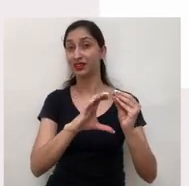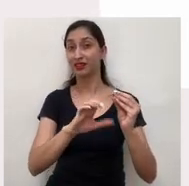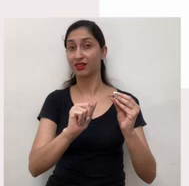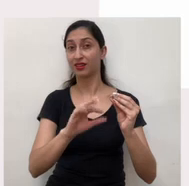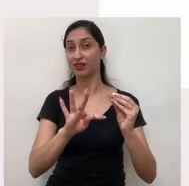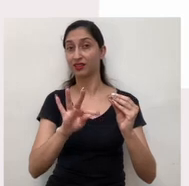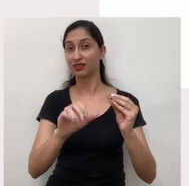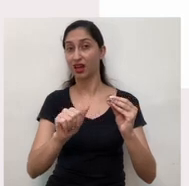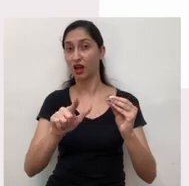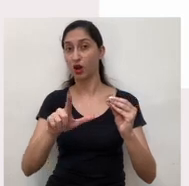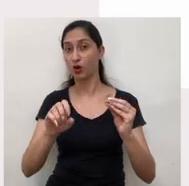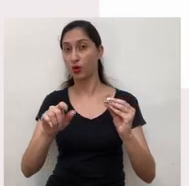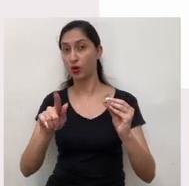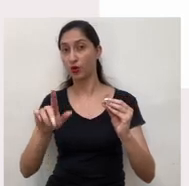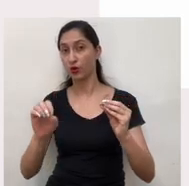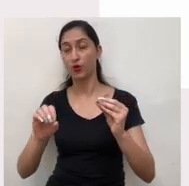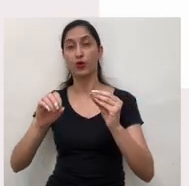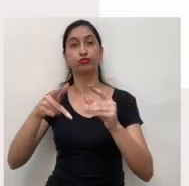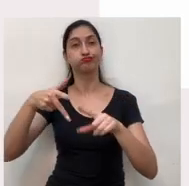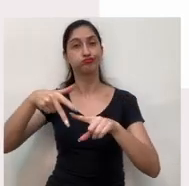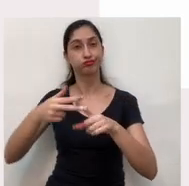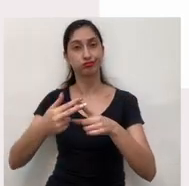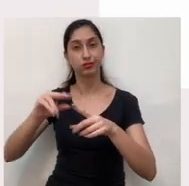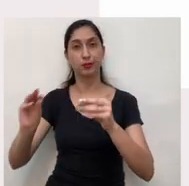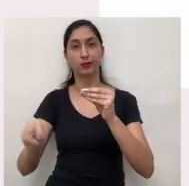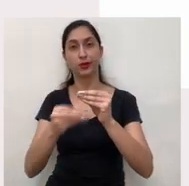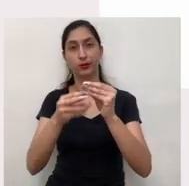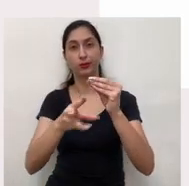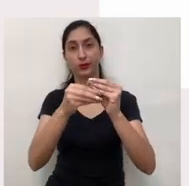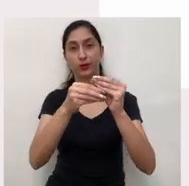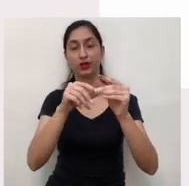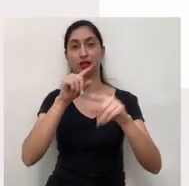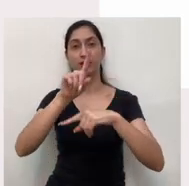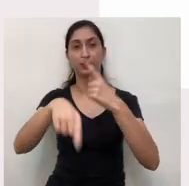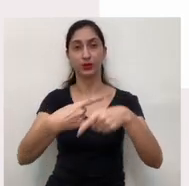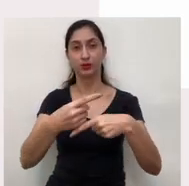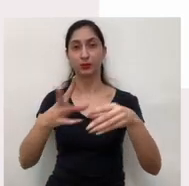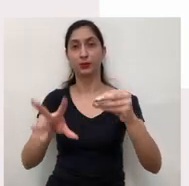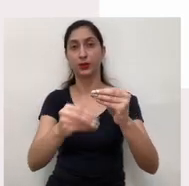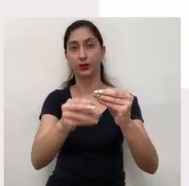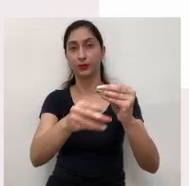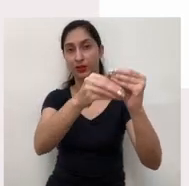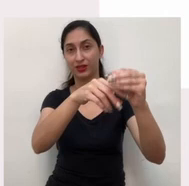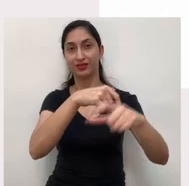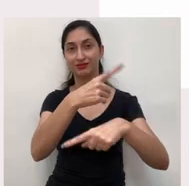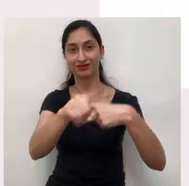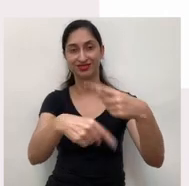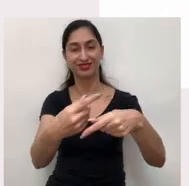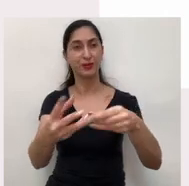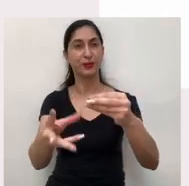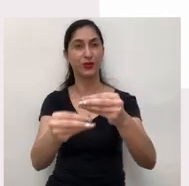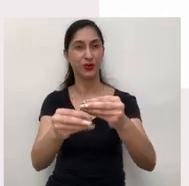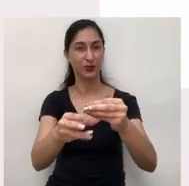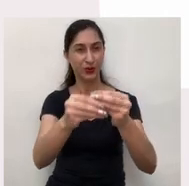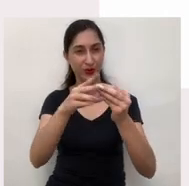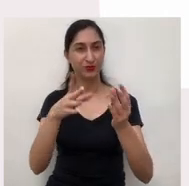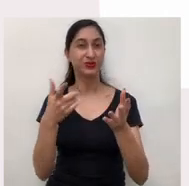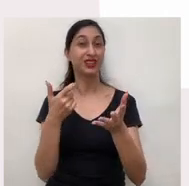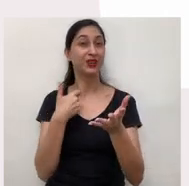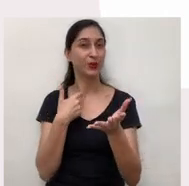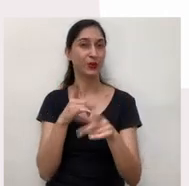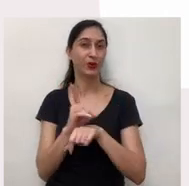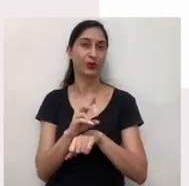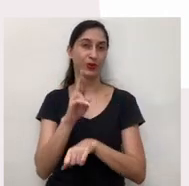reeditados e imagens que vêm de um livro para o outro. Então, no doutorado eu tive essa oportunidade, né, de conhecer